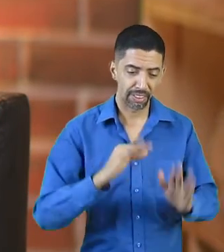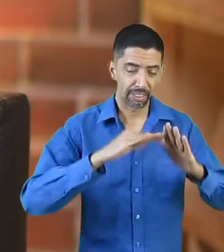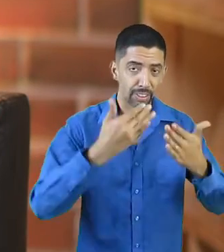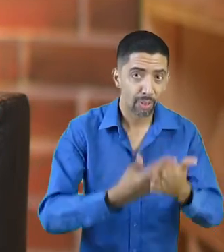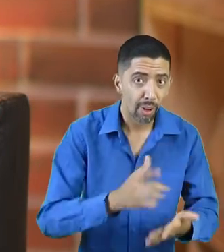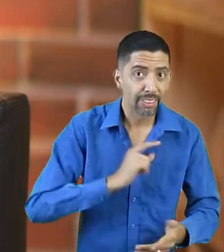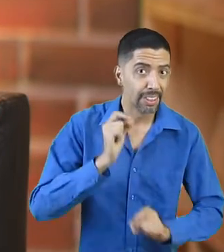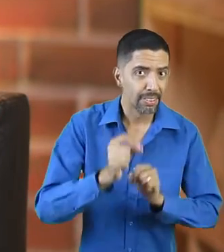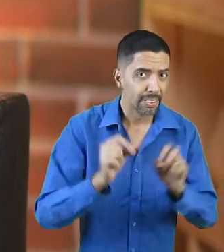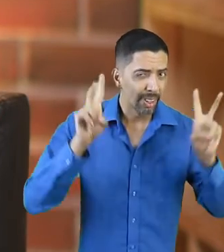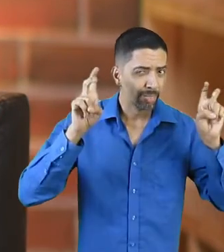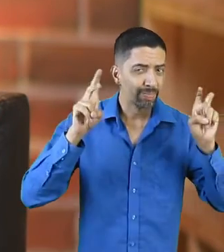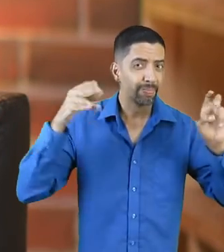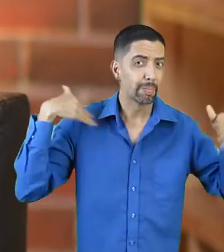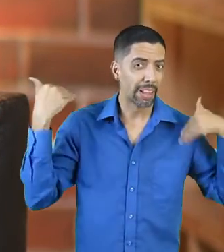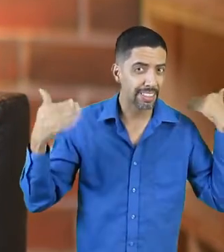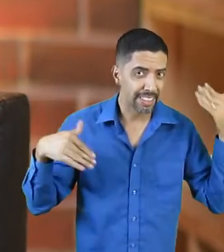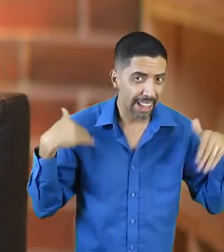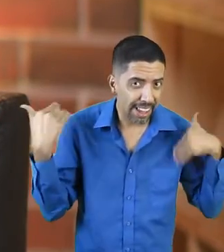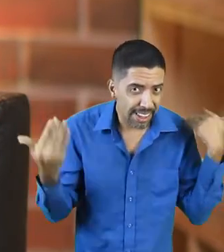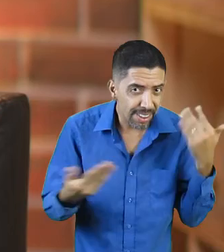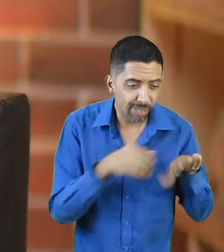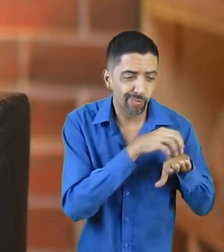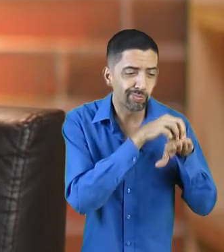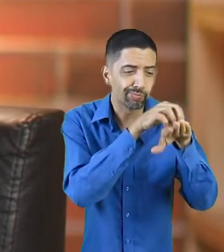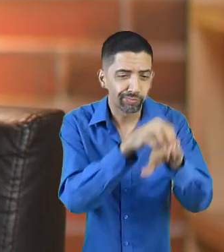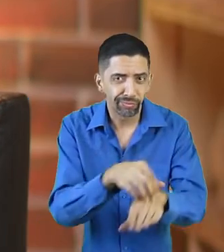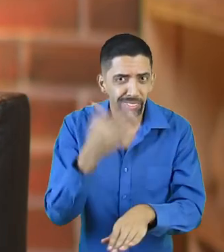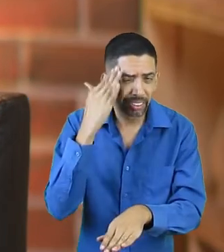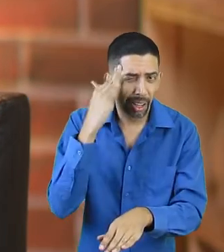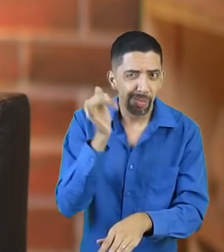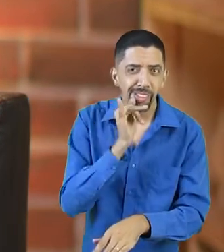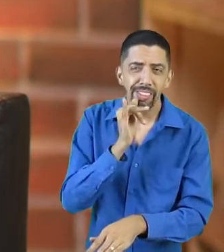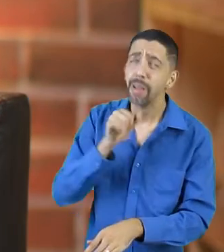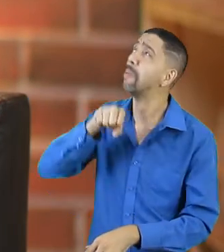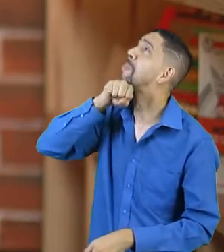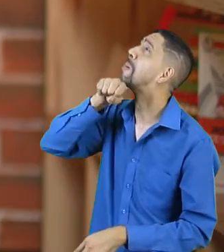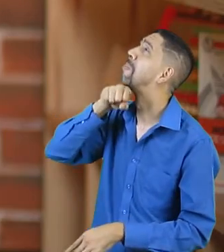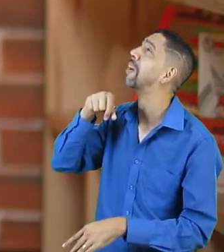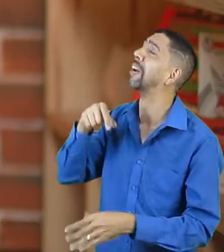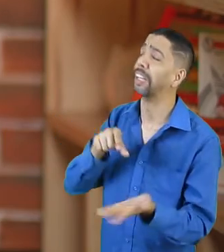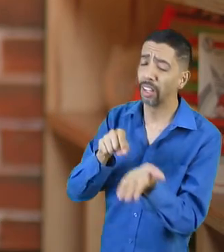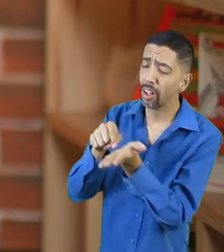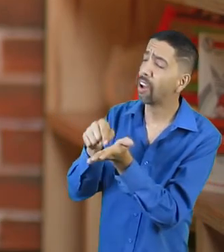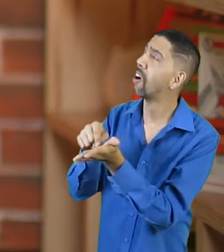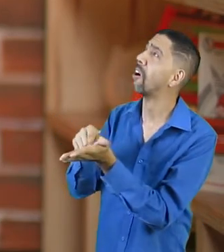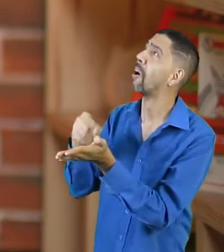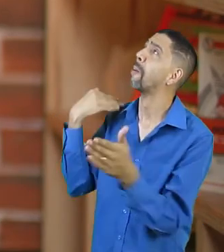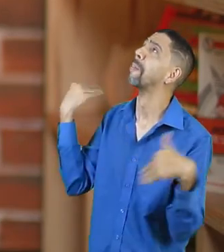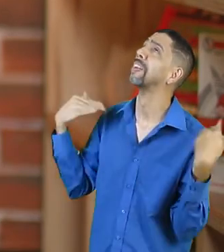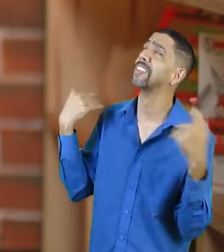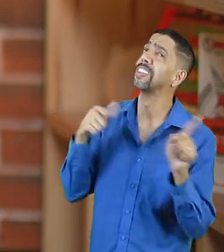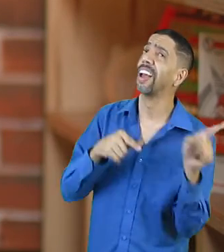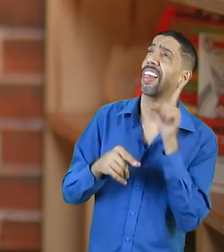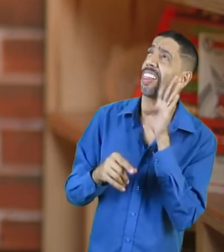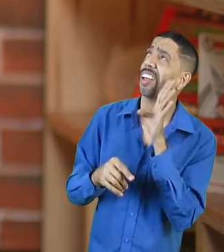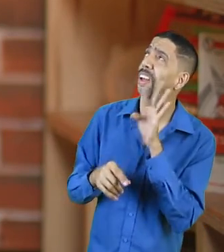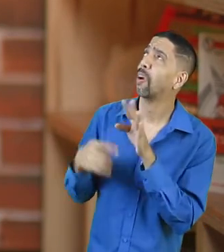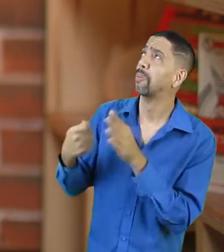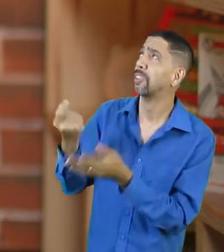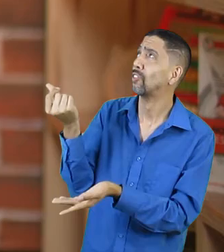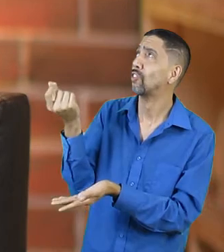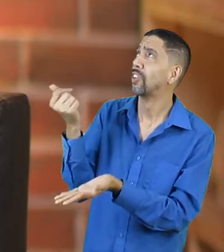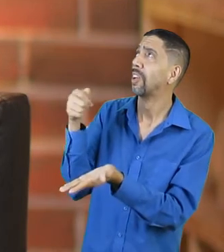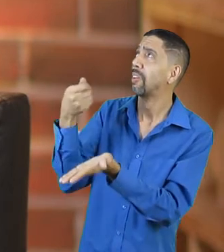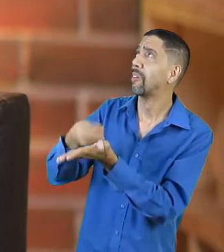os nossos filhos nas escolas que terão os passeios. Sabe? Aqueles momentos. Oh, mamãe, tem aqui para a gente fazer aquele passeio